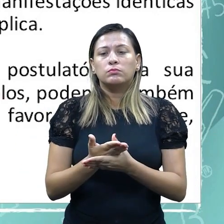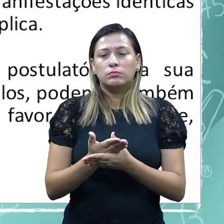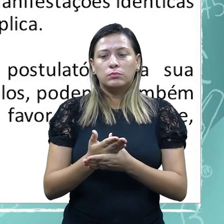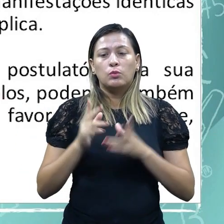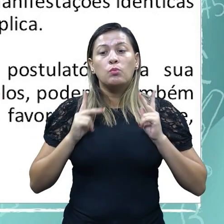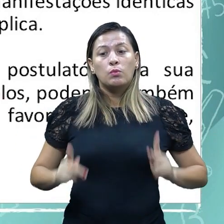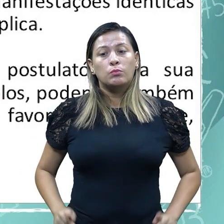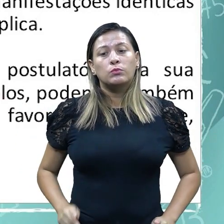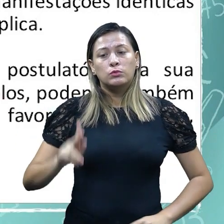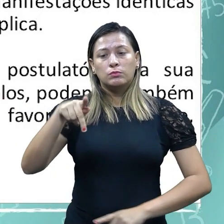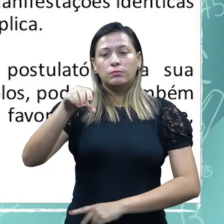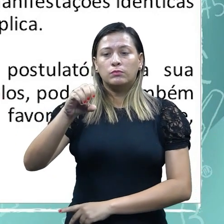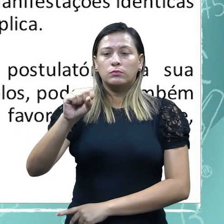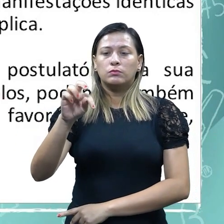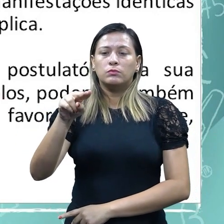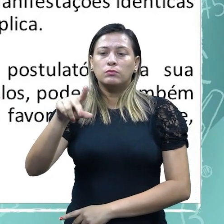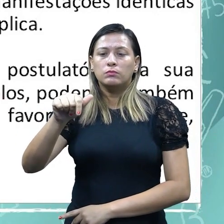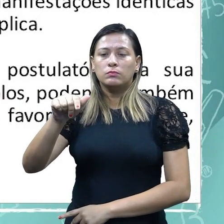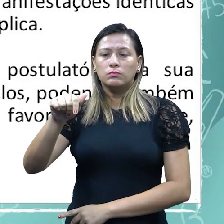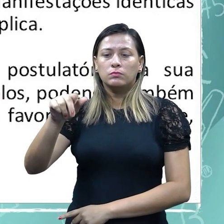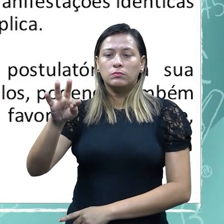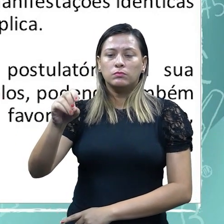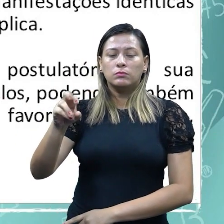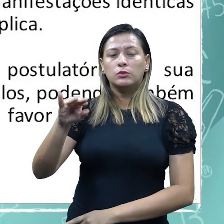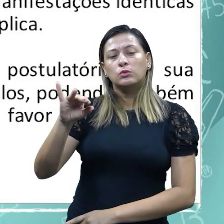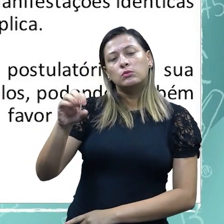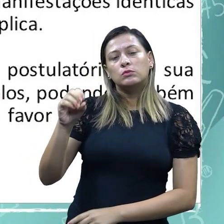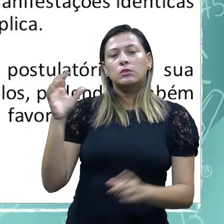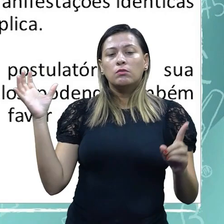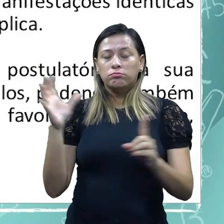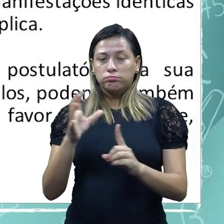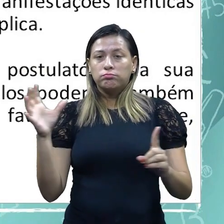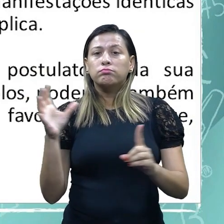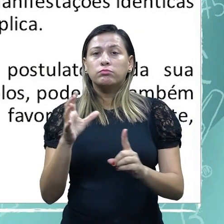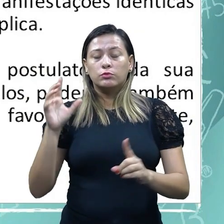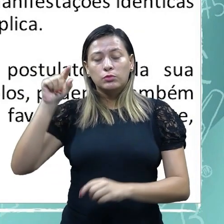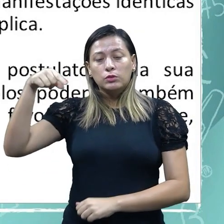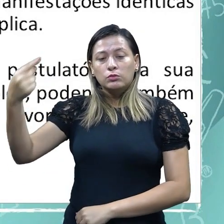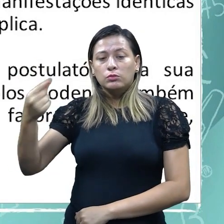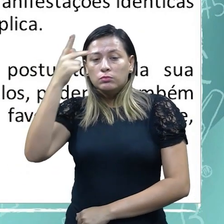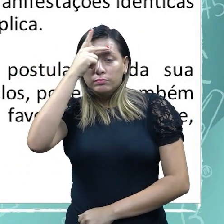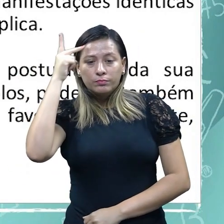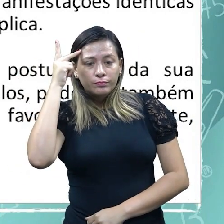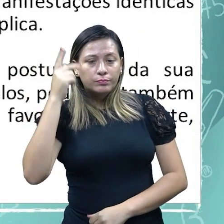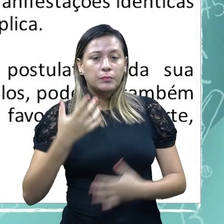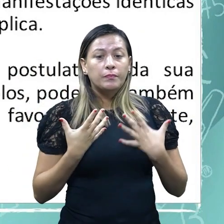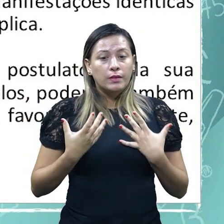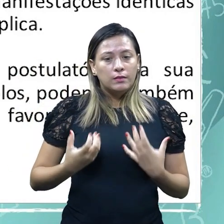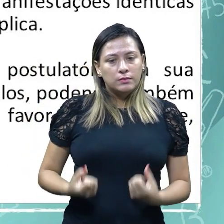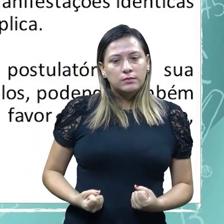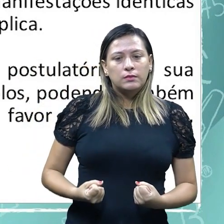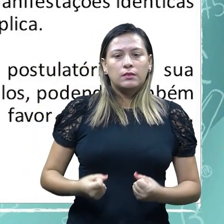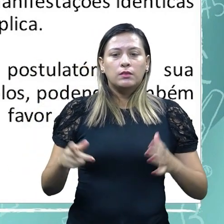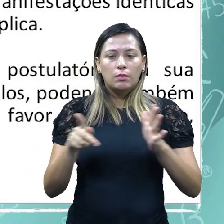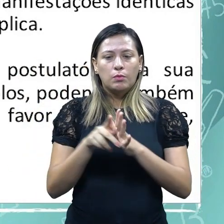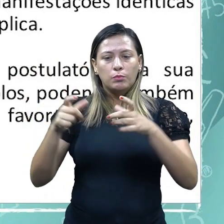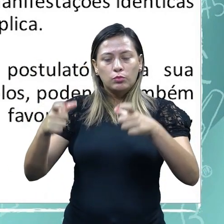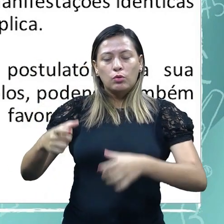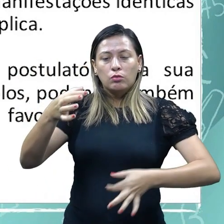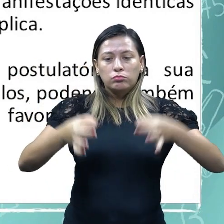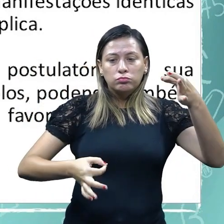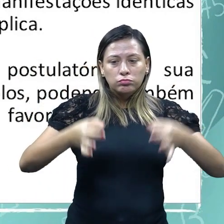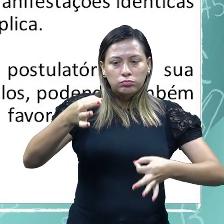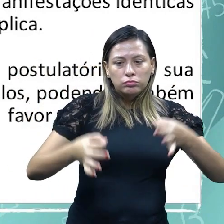ato postulatório, que é a intervenção de terceiros, são admitidos e endereçam ao órgão jurisdicional